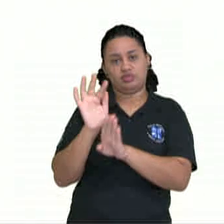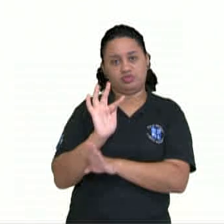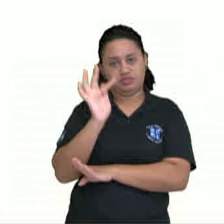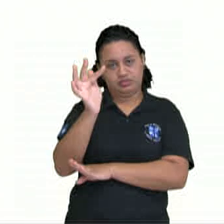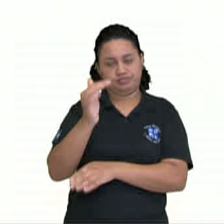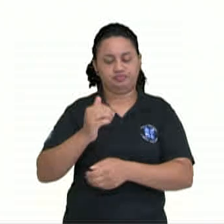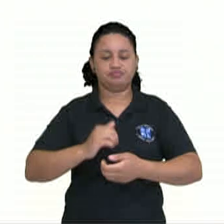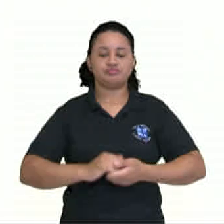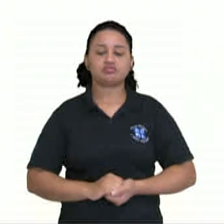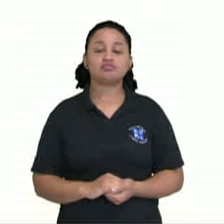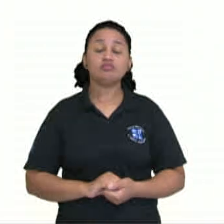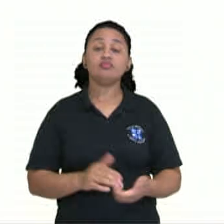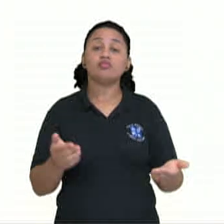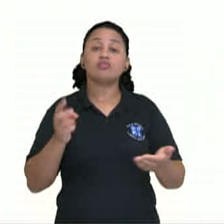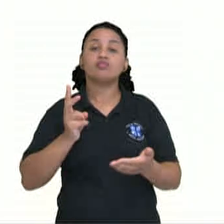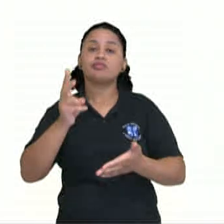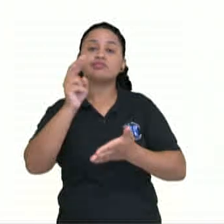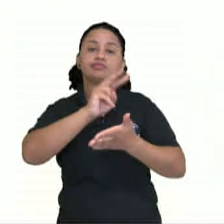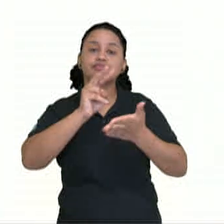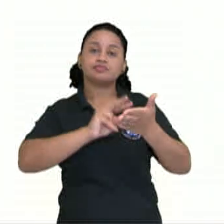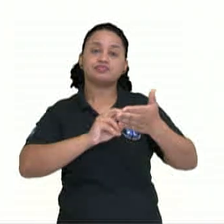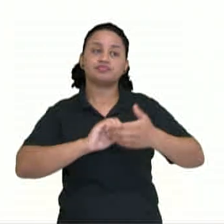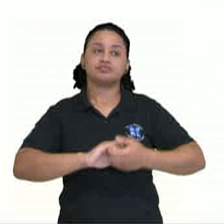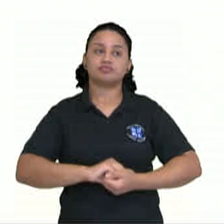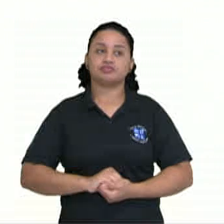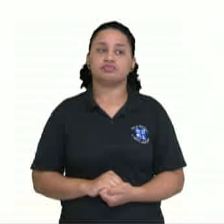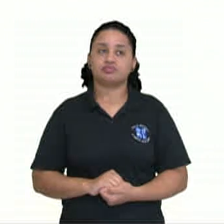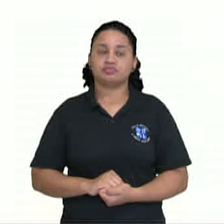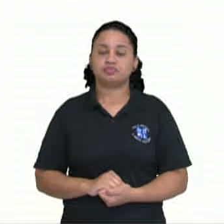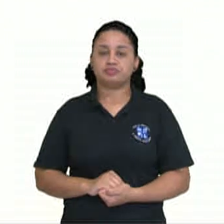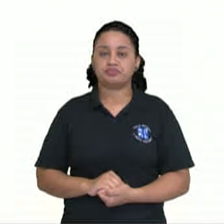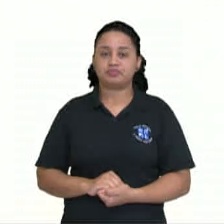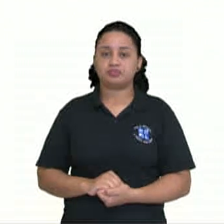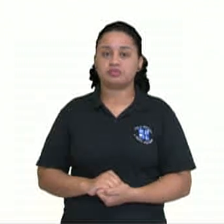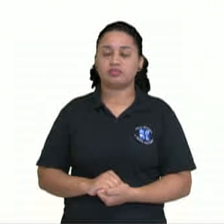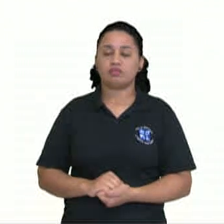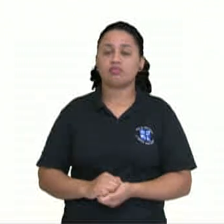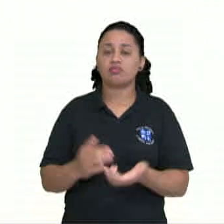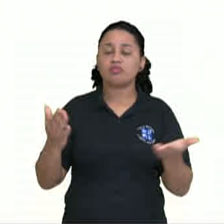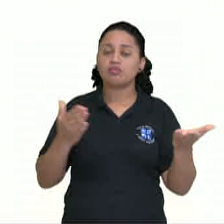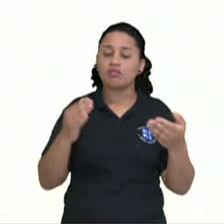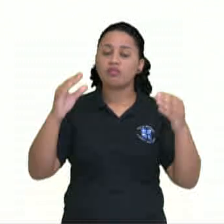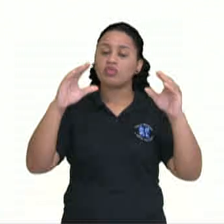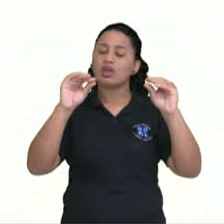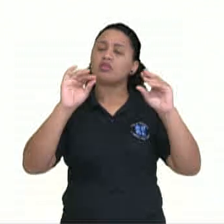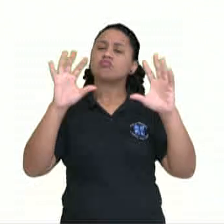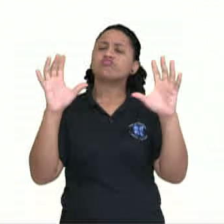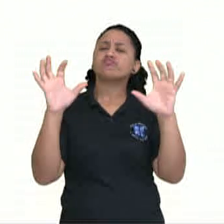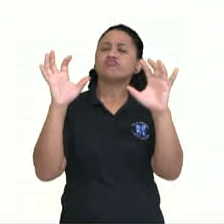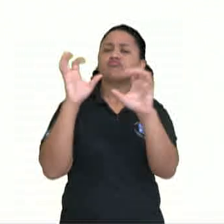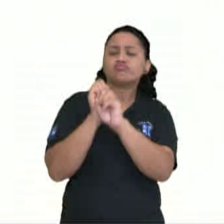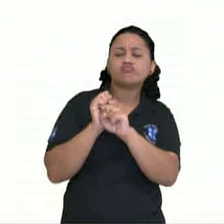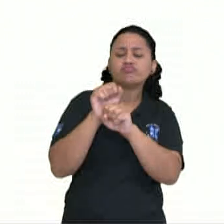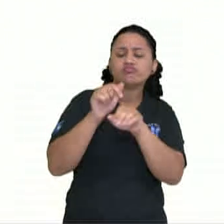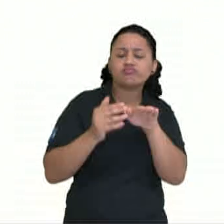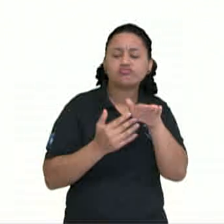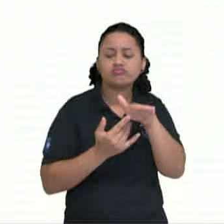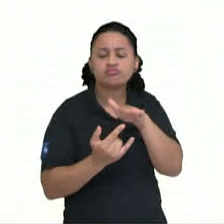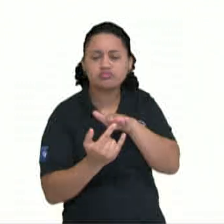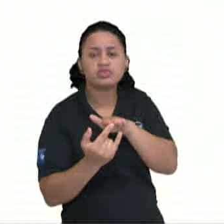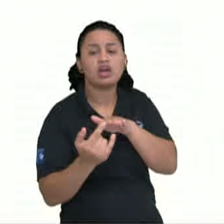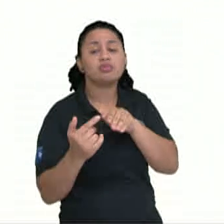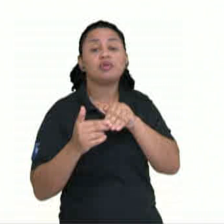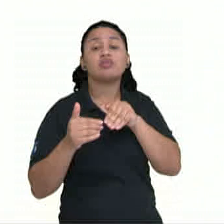Vamos continuar a leitura então. Hoje a noite é alva em frente ao trapiche. É que na sua frente